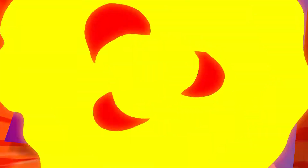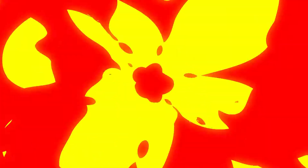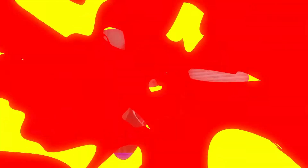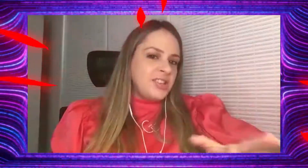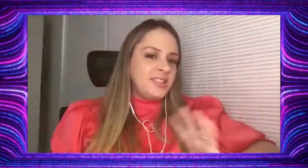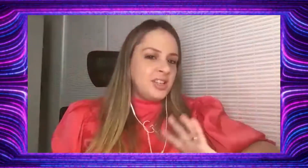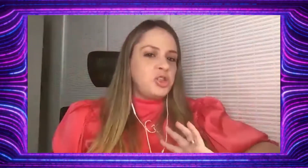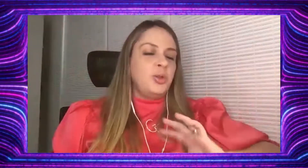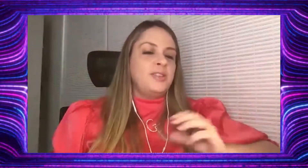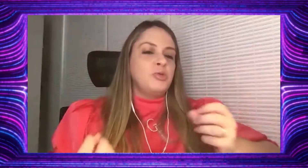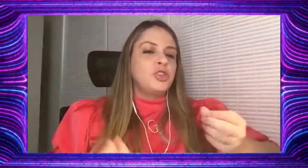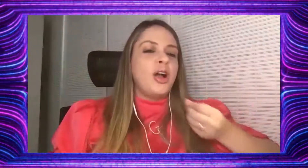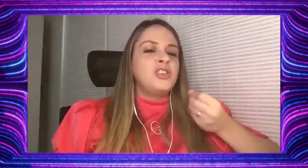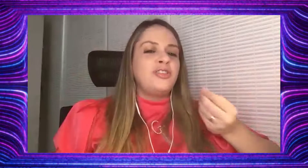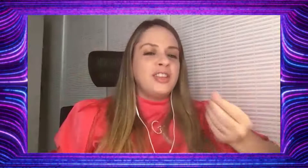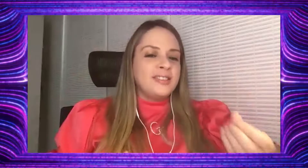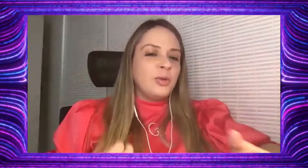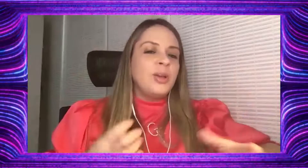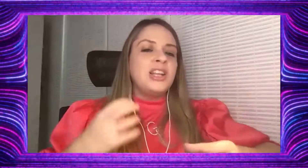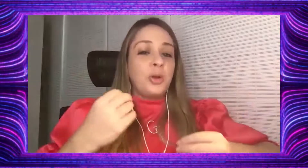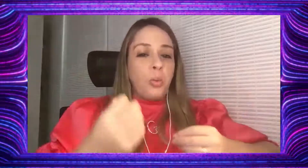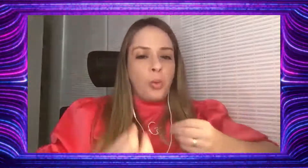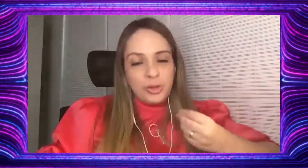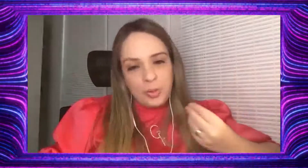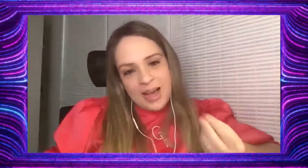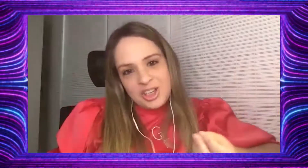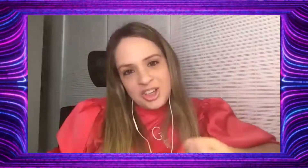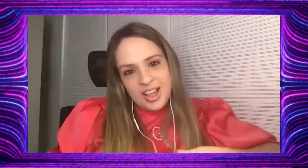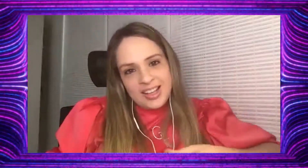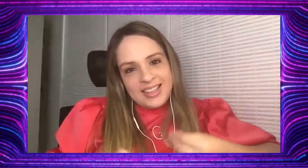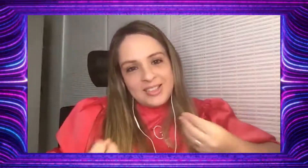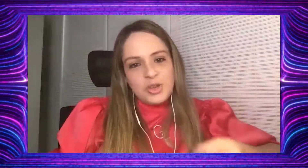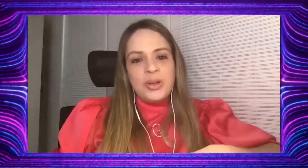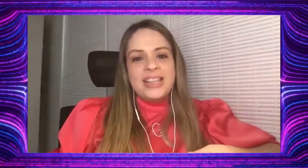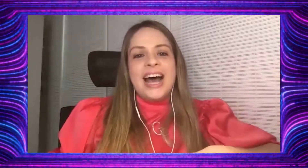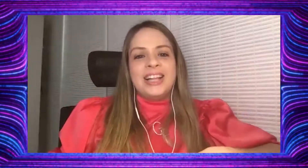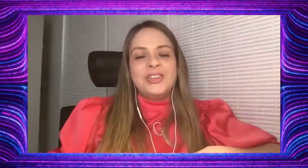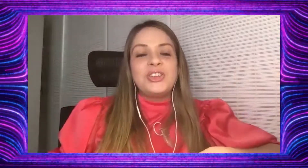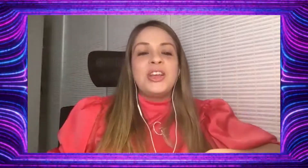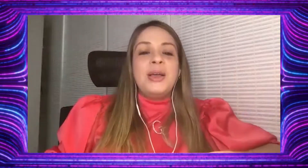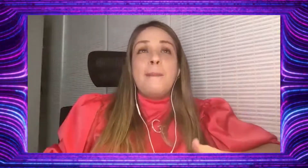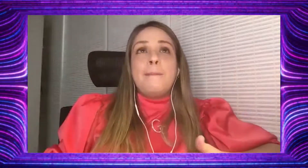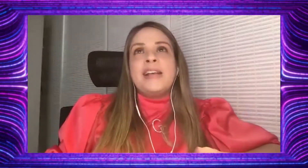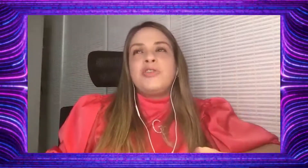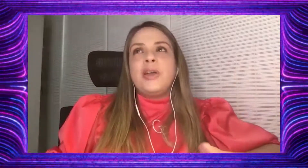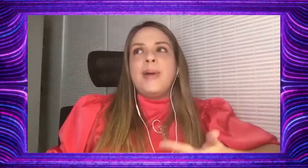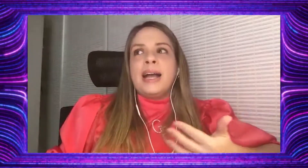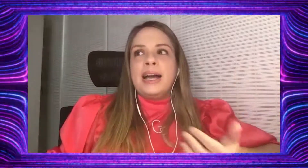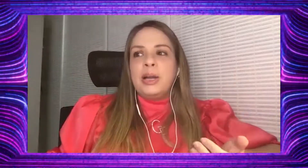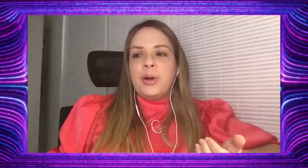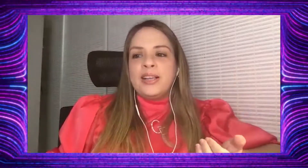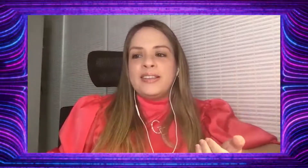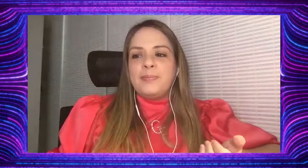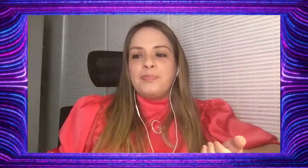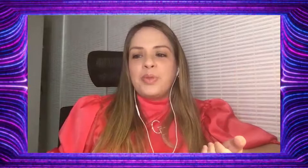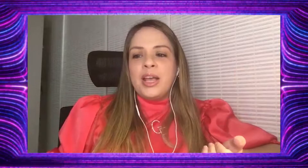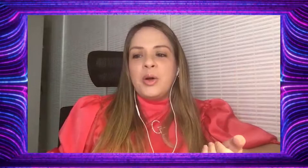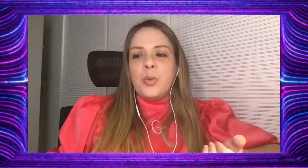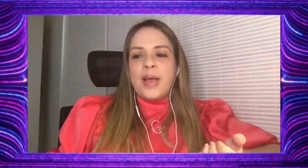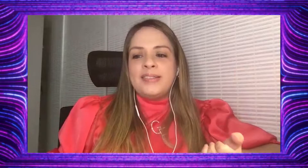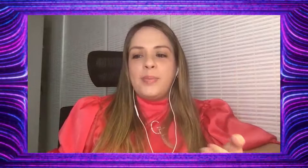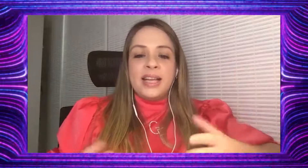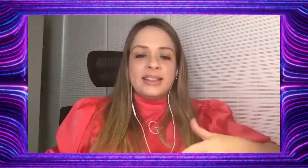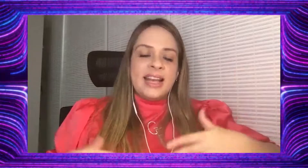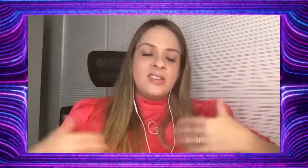Foi mais nesse sentido, assim, os toques de ficção, eles estão muito mais nesses cuidados, mas foi bacana porque, assim,